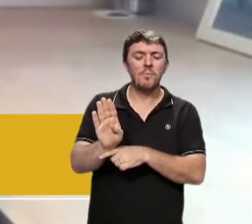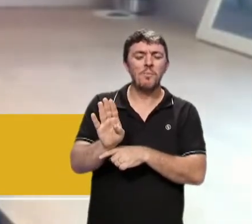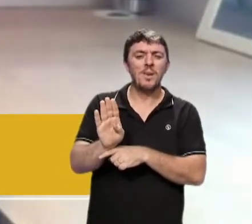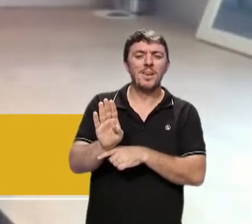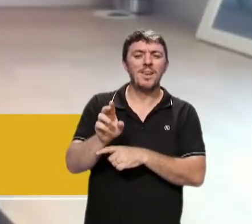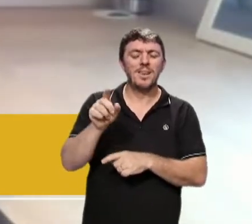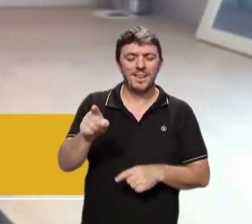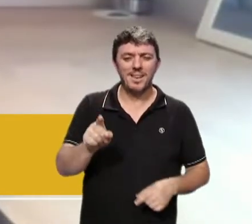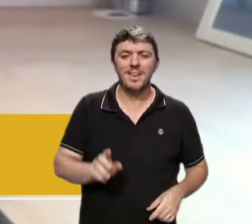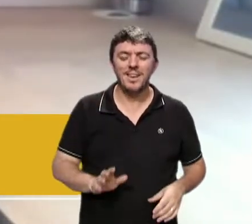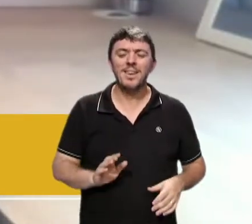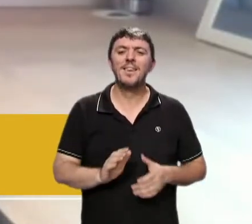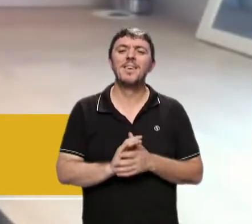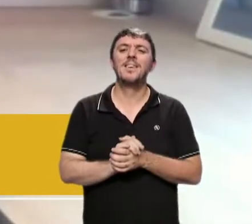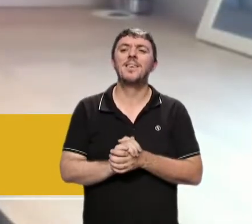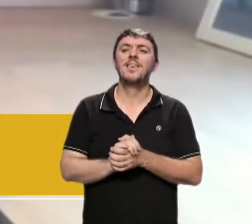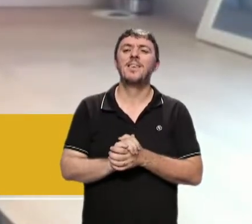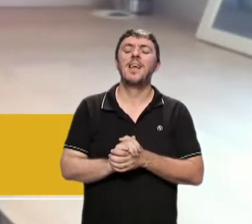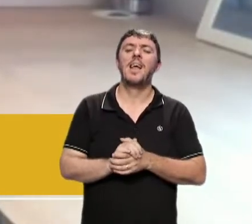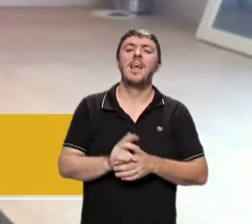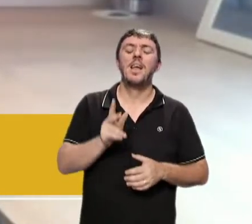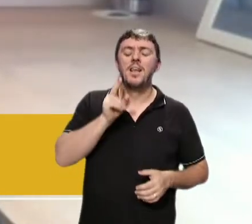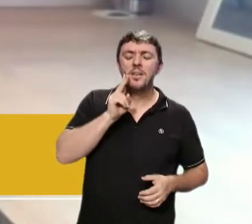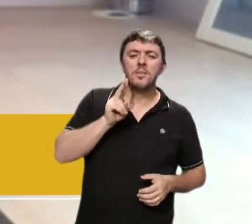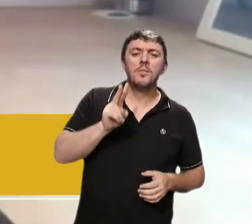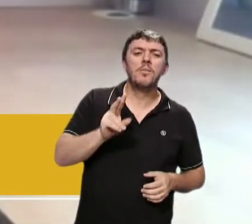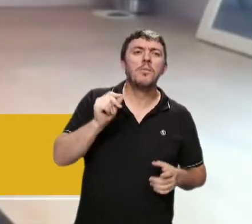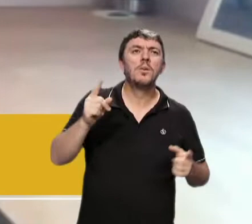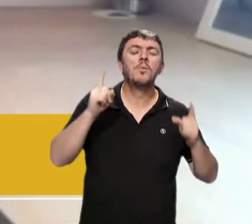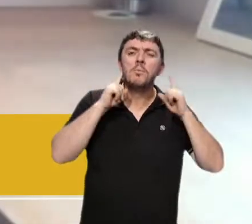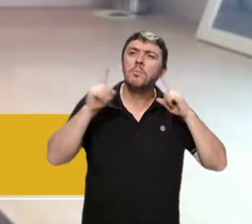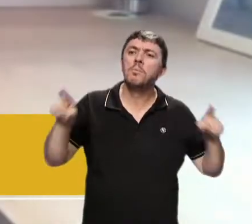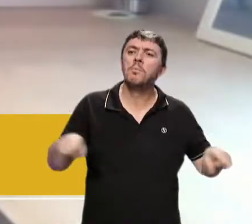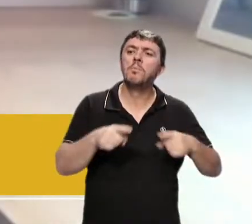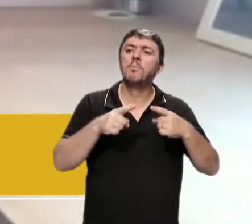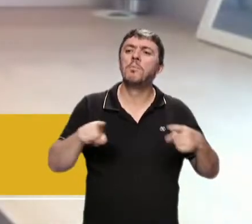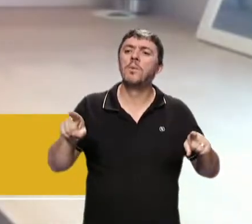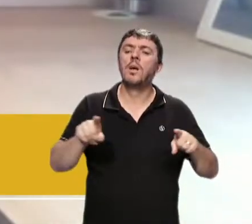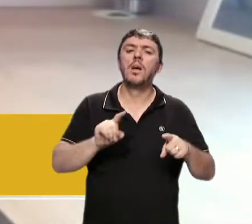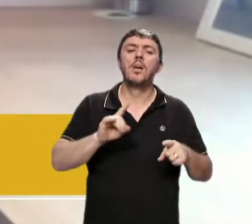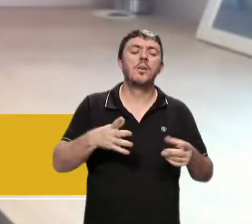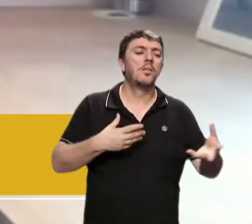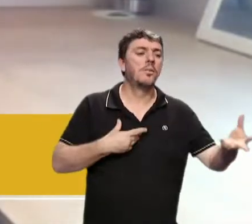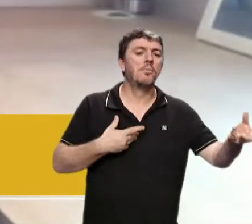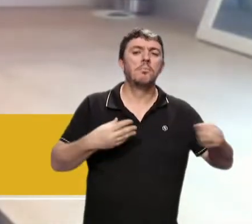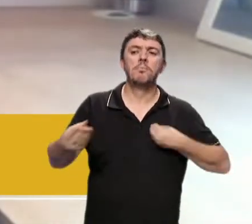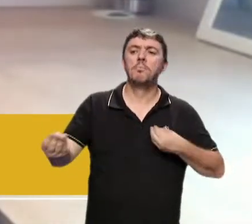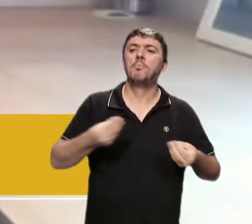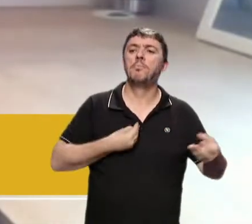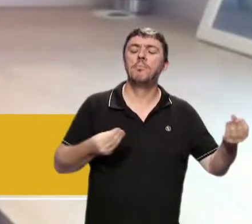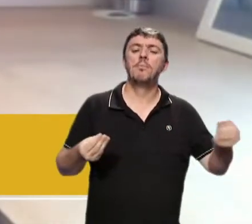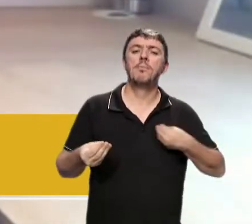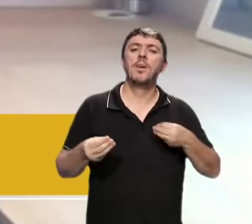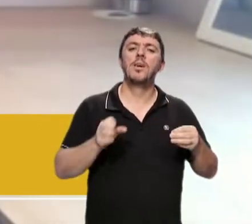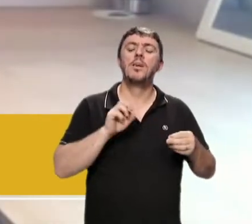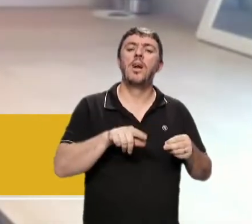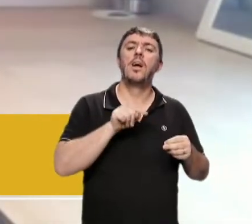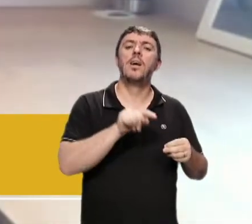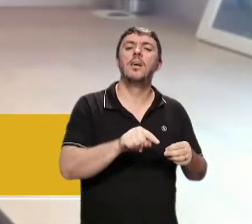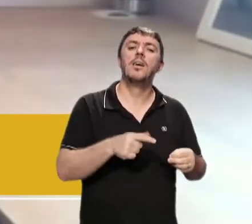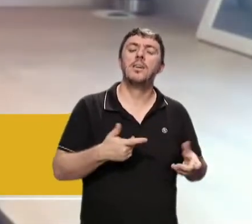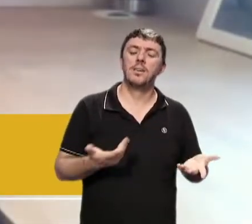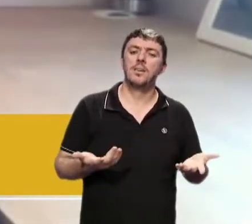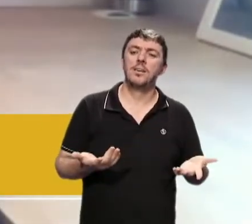E quando eu coloquei ali para ver, ouvir as músicas, agora ele só me entrega esse tipo de conteúdo. É o algoritmo